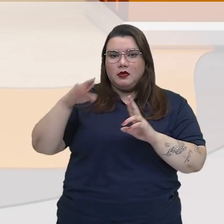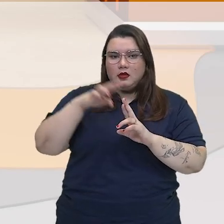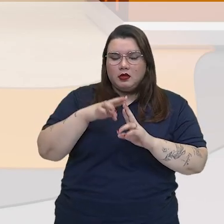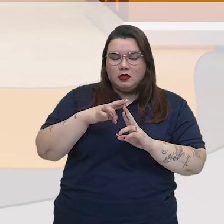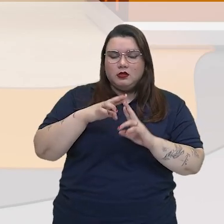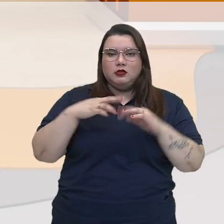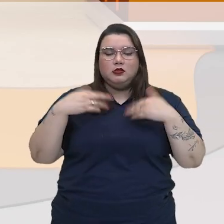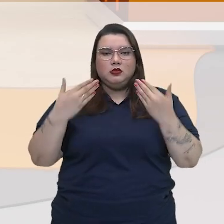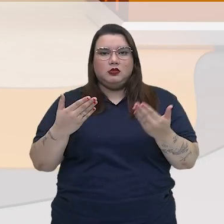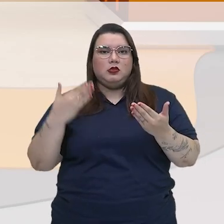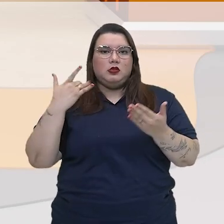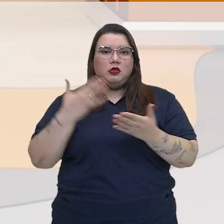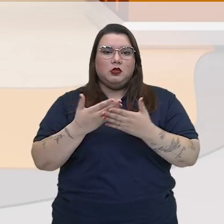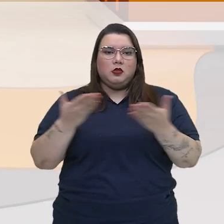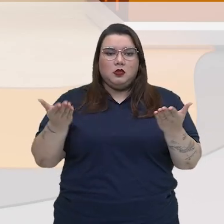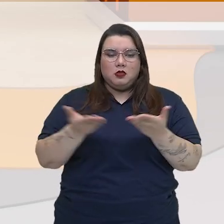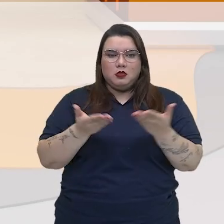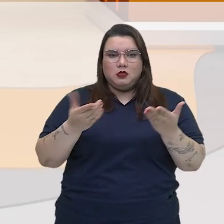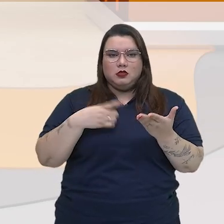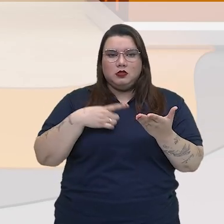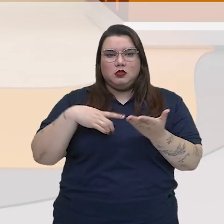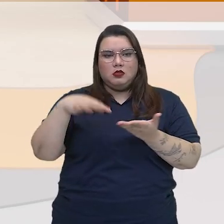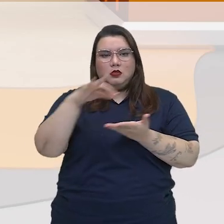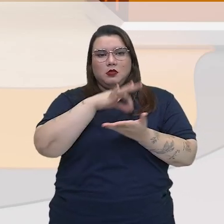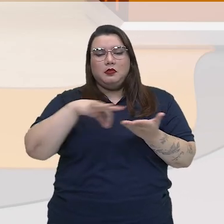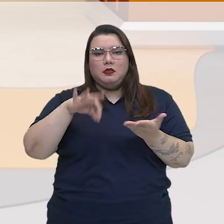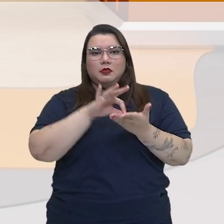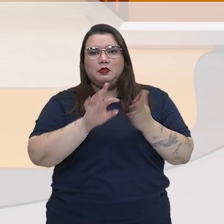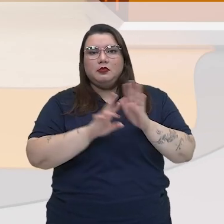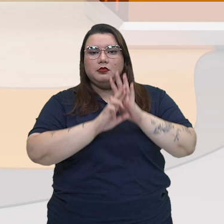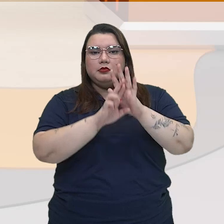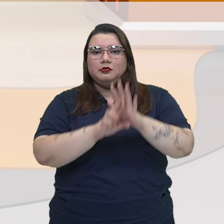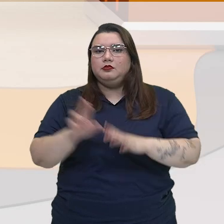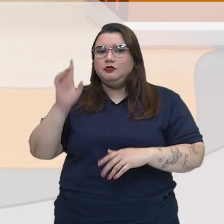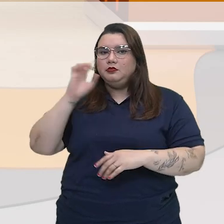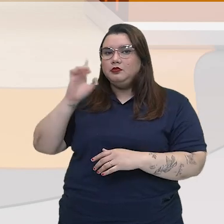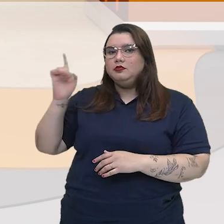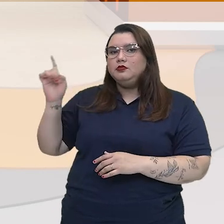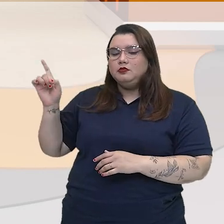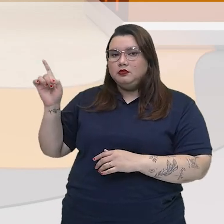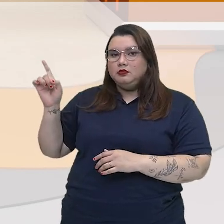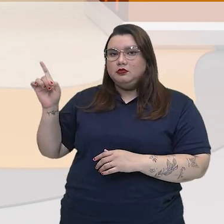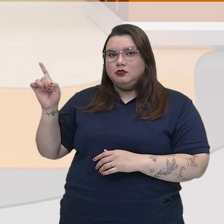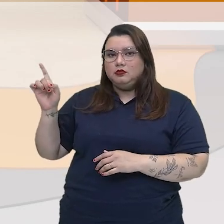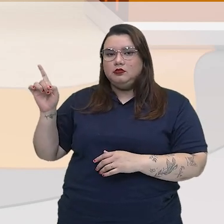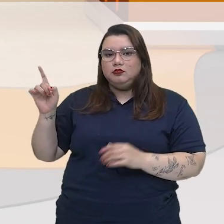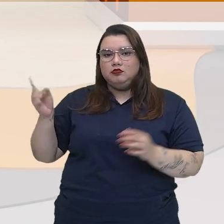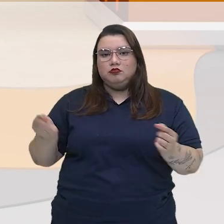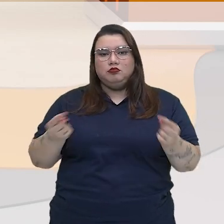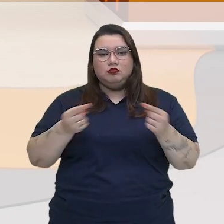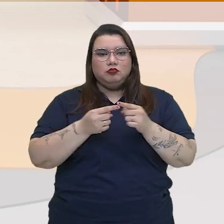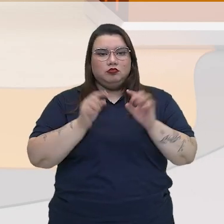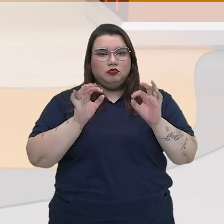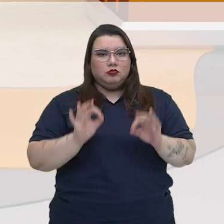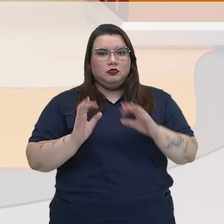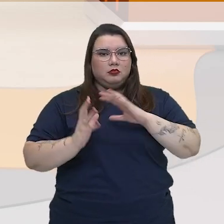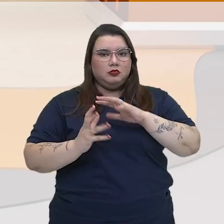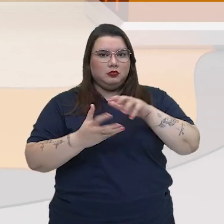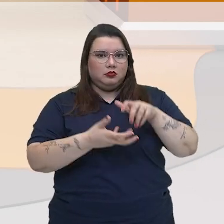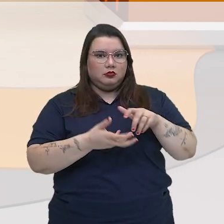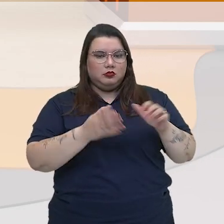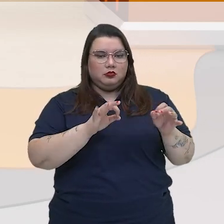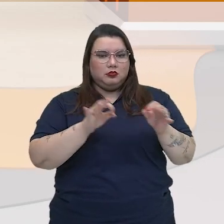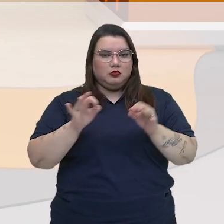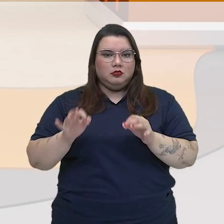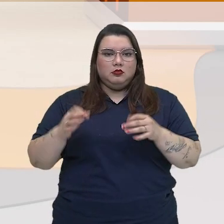e nos dias mais atuais a gente tem aqui já uma representação mais fiel realmente ao nosso planeta. Então a